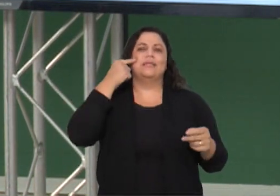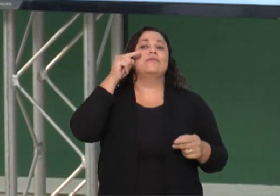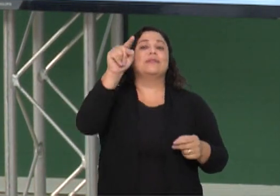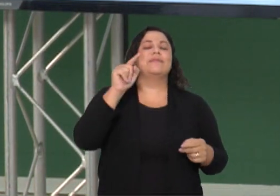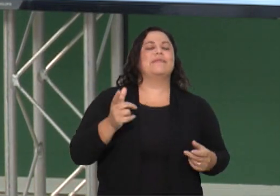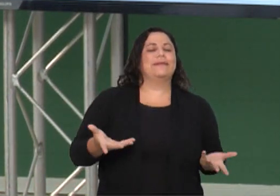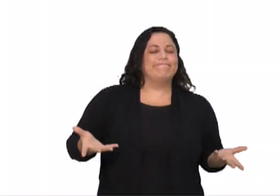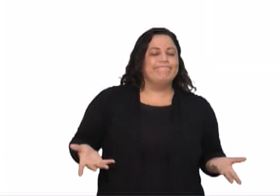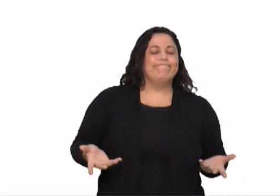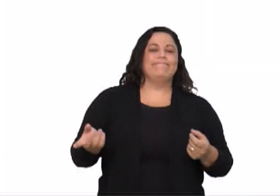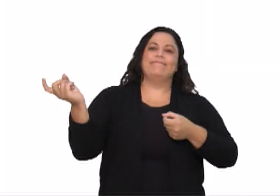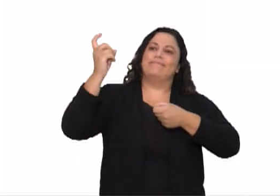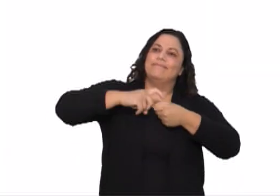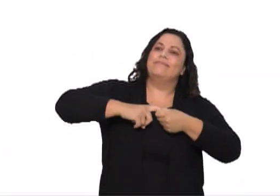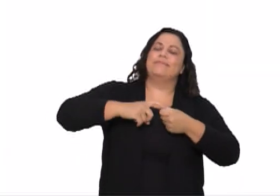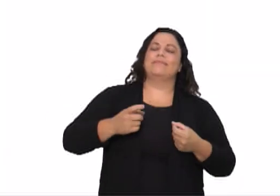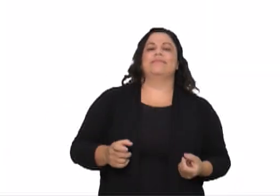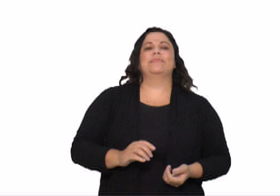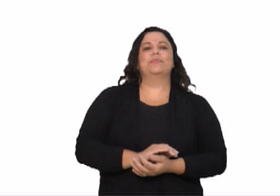corrigir juntos.